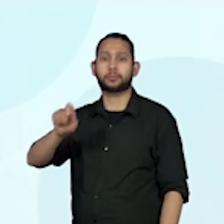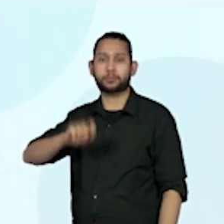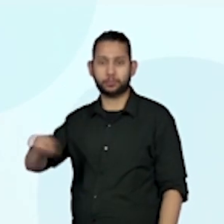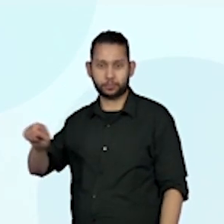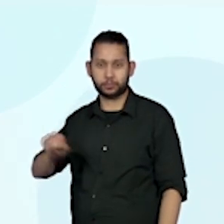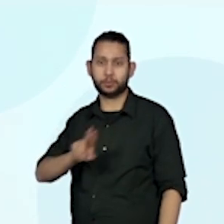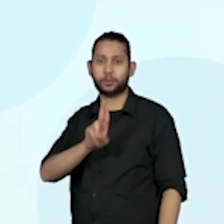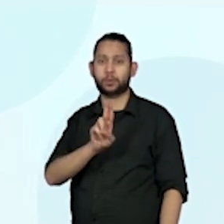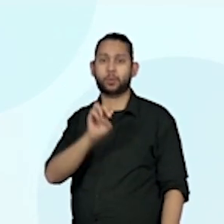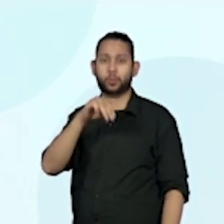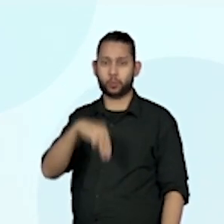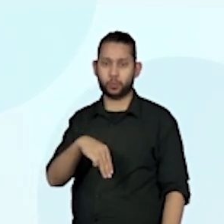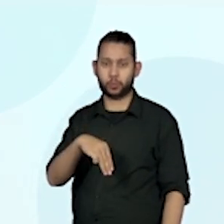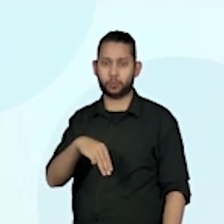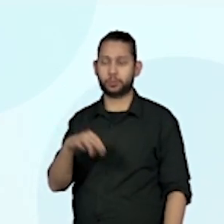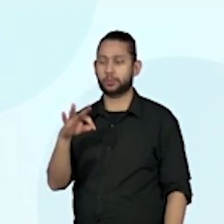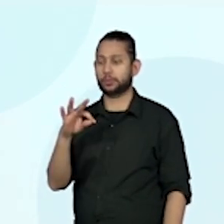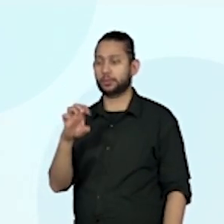extenso.